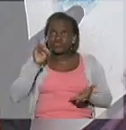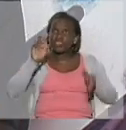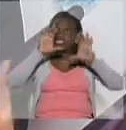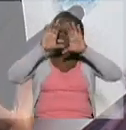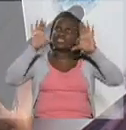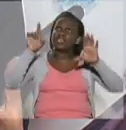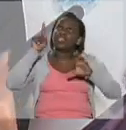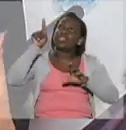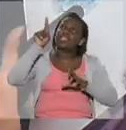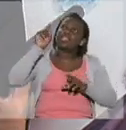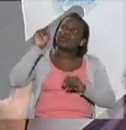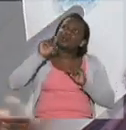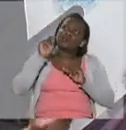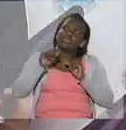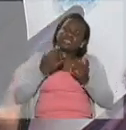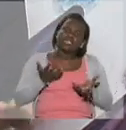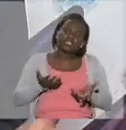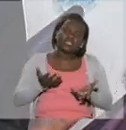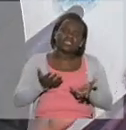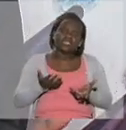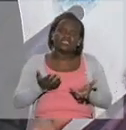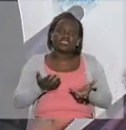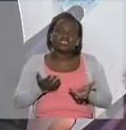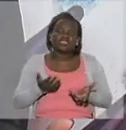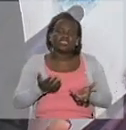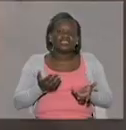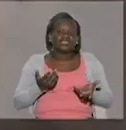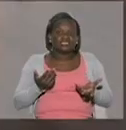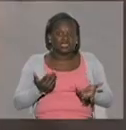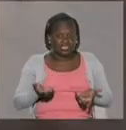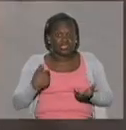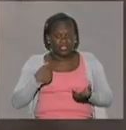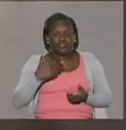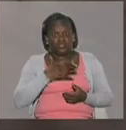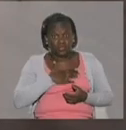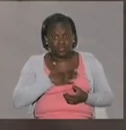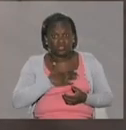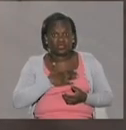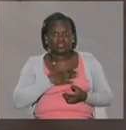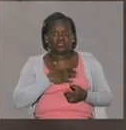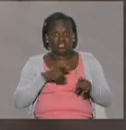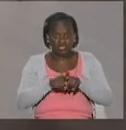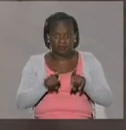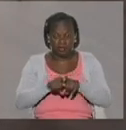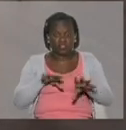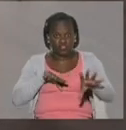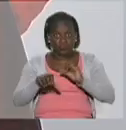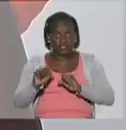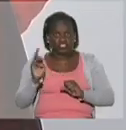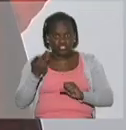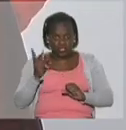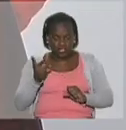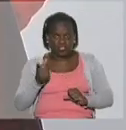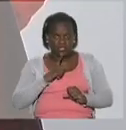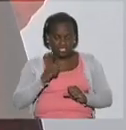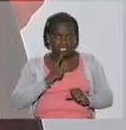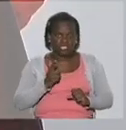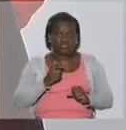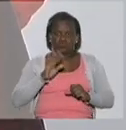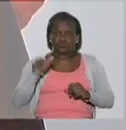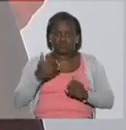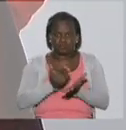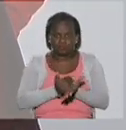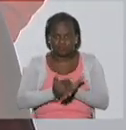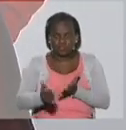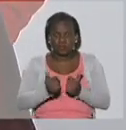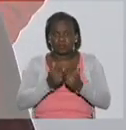Né? Olhado para o céu e falado, o que tem lá? Assim, eu gosto, como eu tenho uma formação de história, e eu acho que